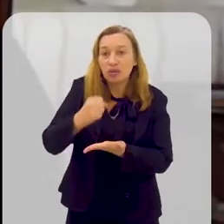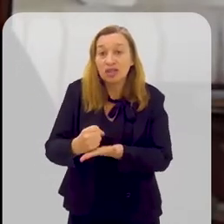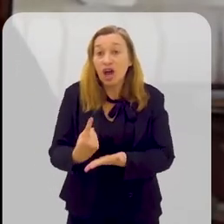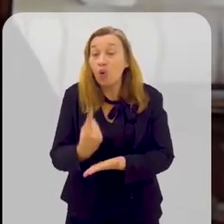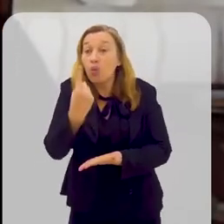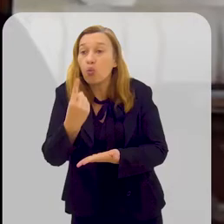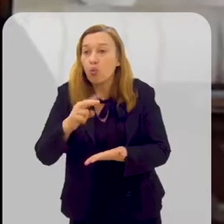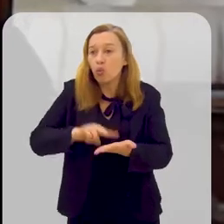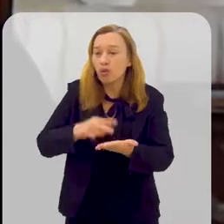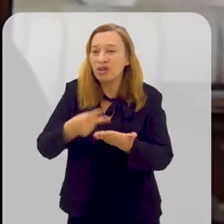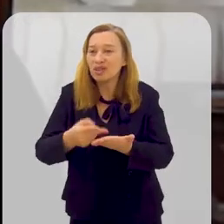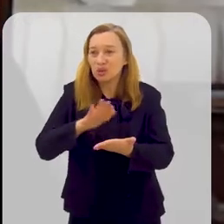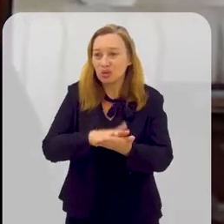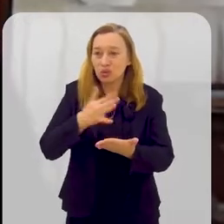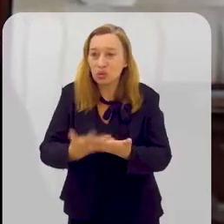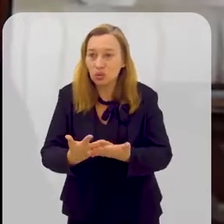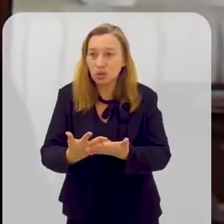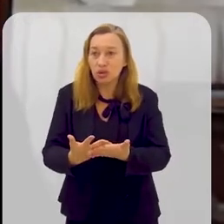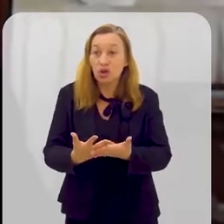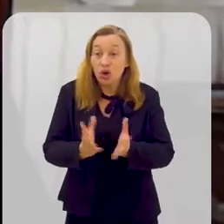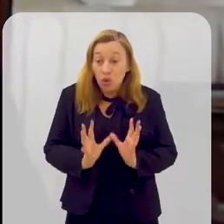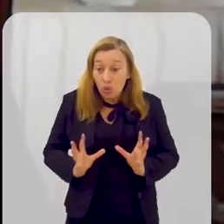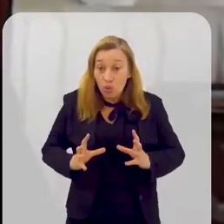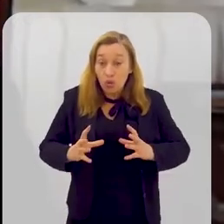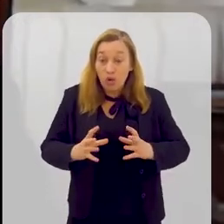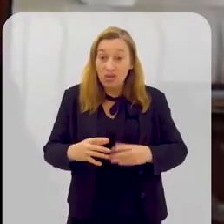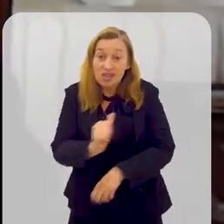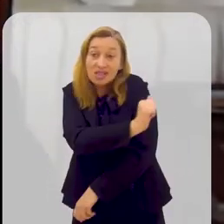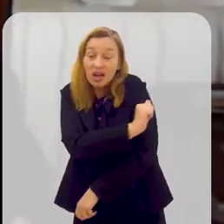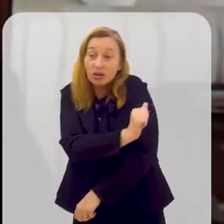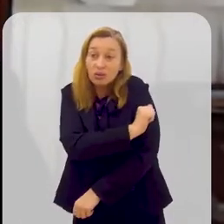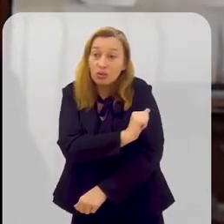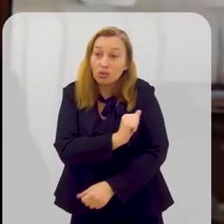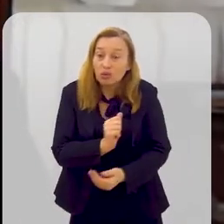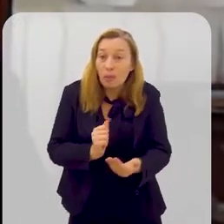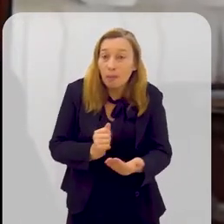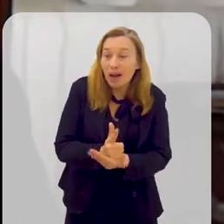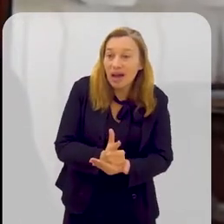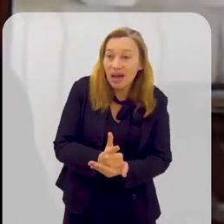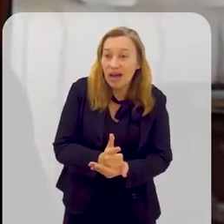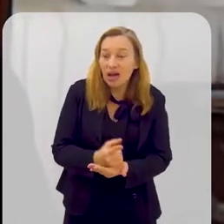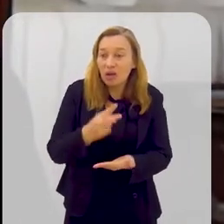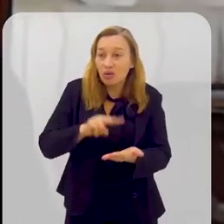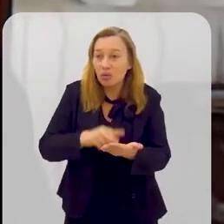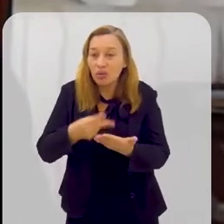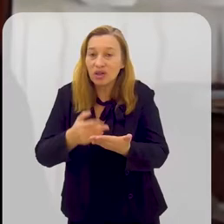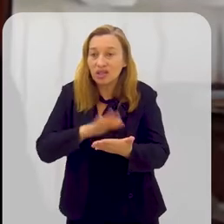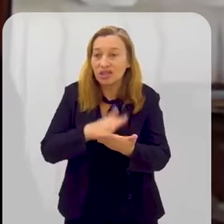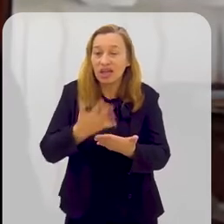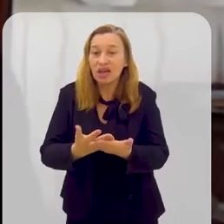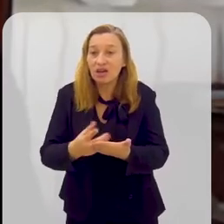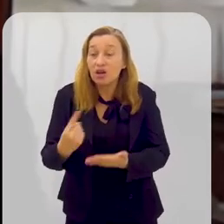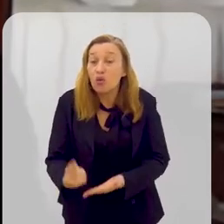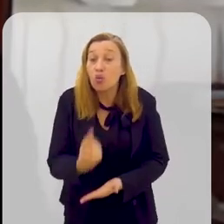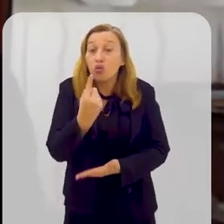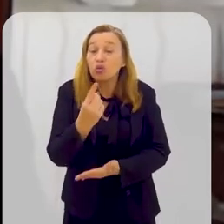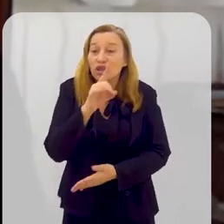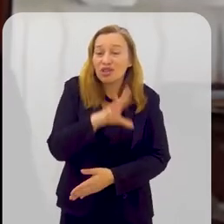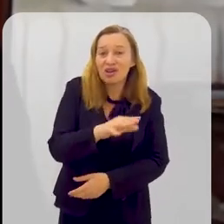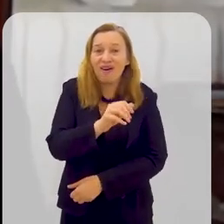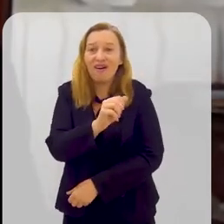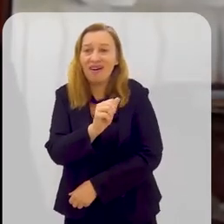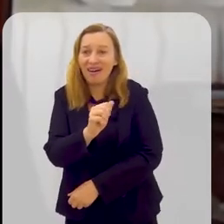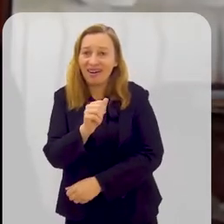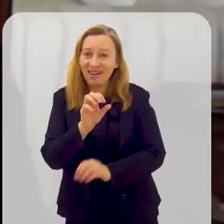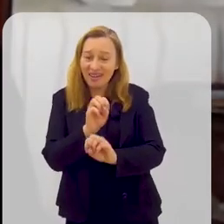um contratar um intérprete a turma fez uma vaquinha para que o intérprete pudesse estar presente na única